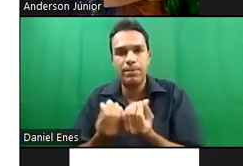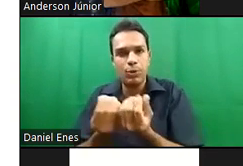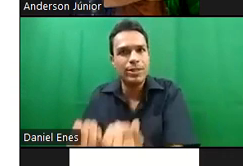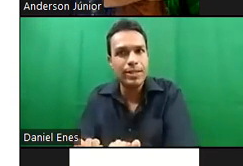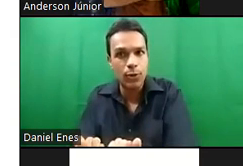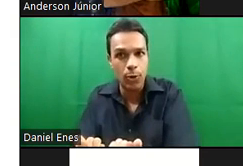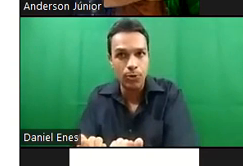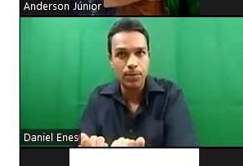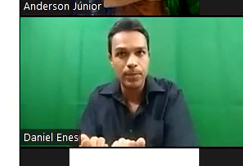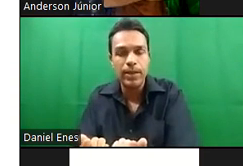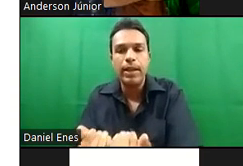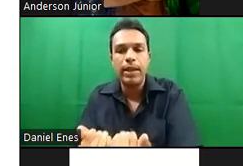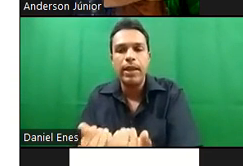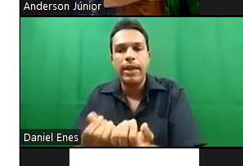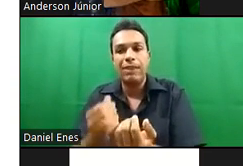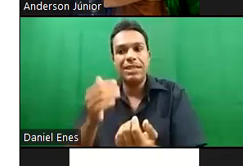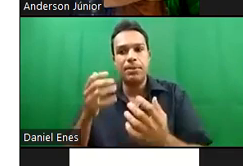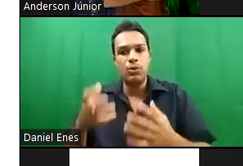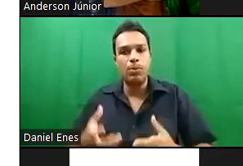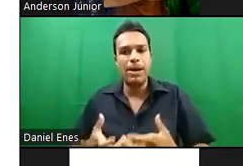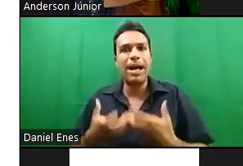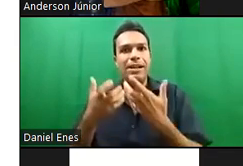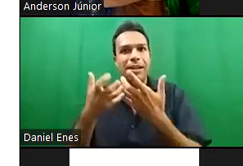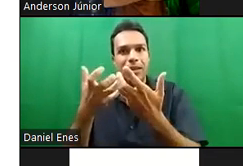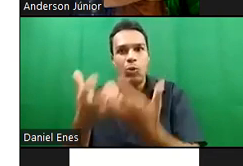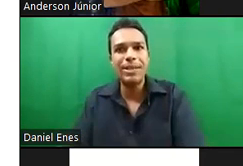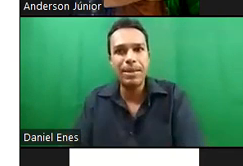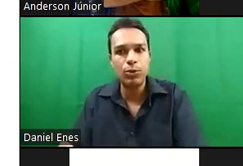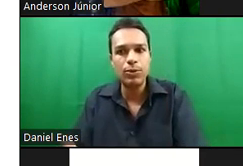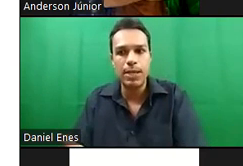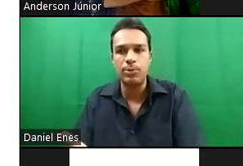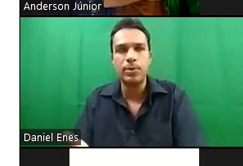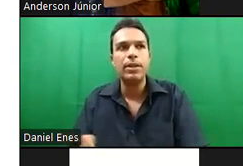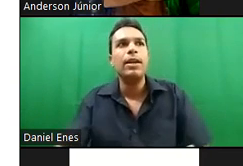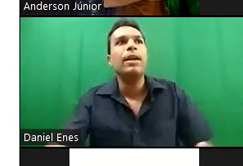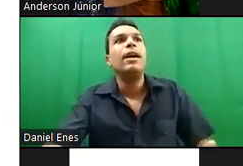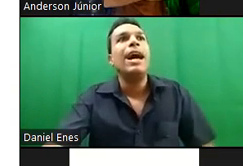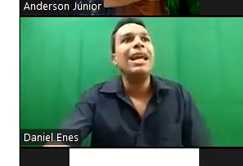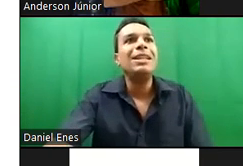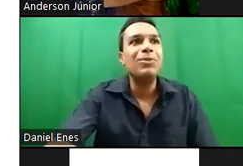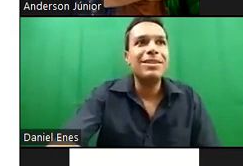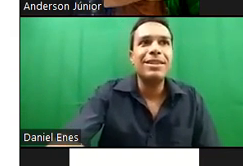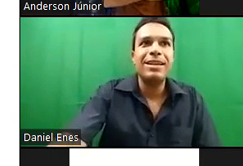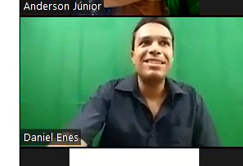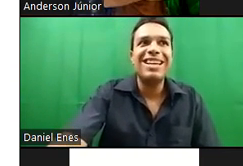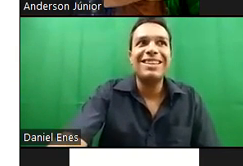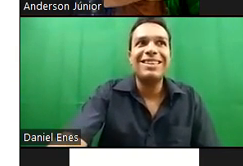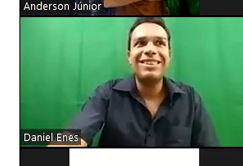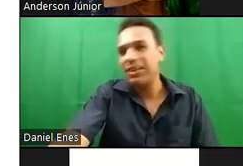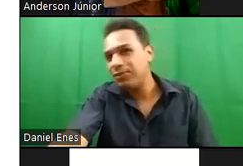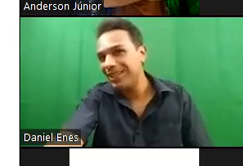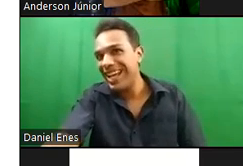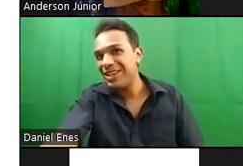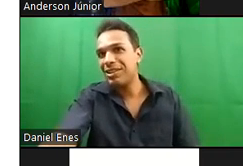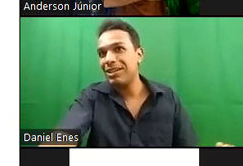que produz esses sons. Ela vai se preocupar com essa produção. A língua de sinais, ela